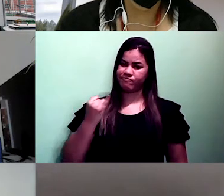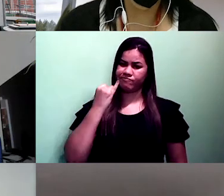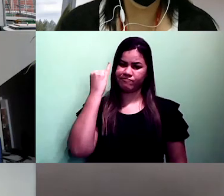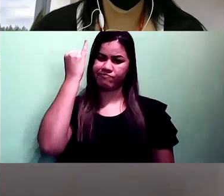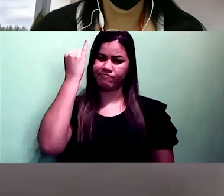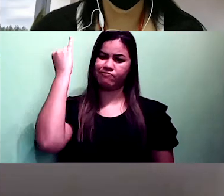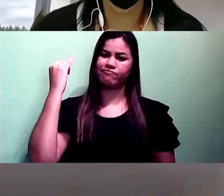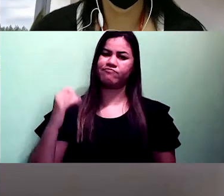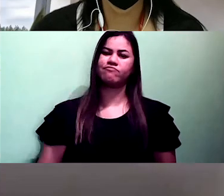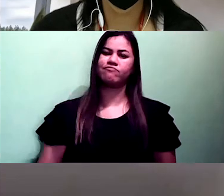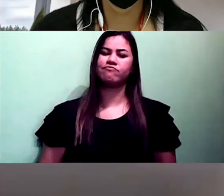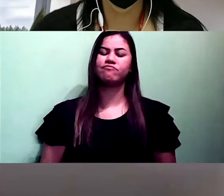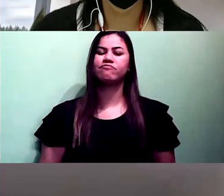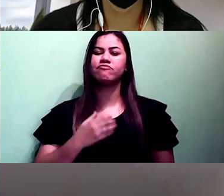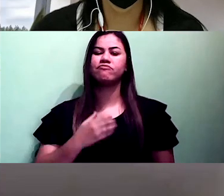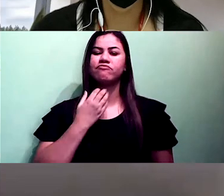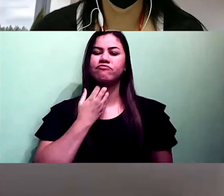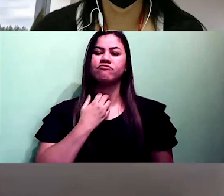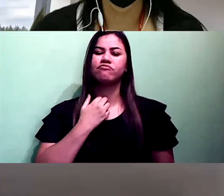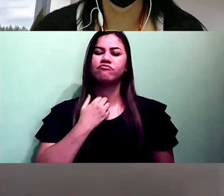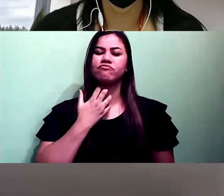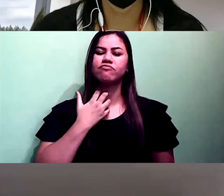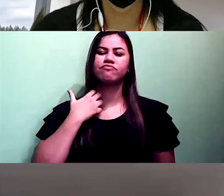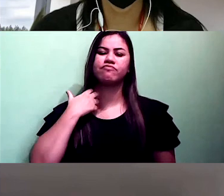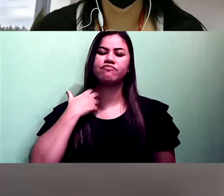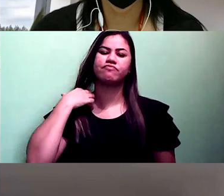importante.